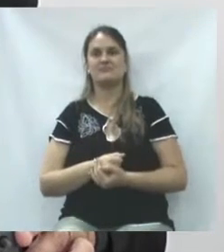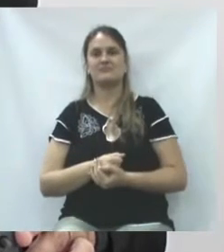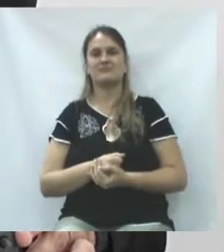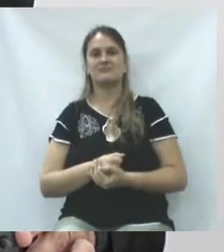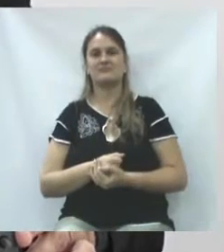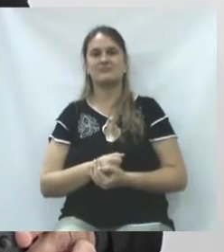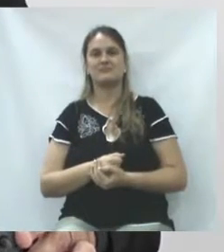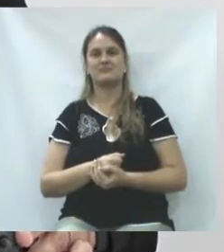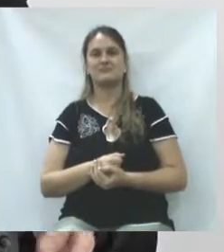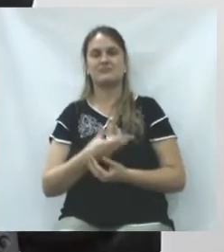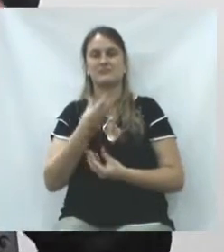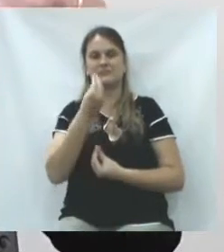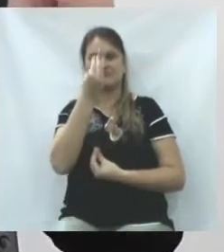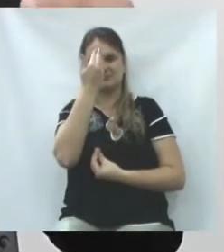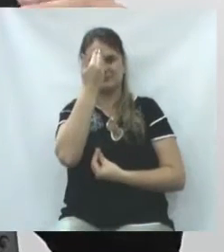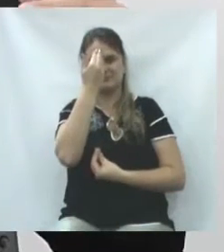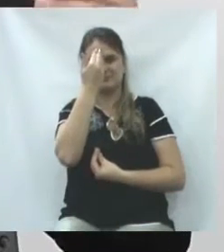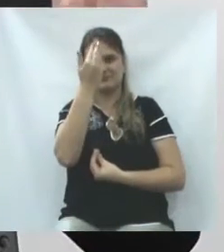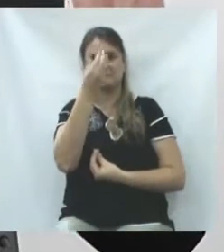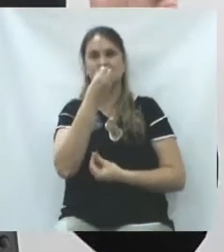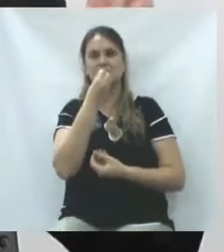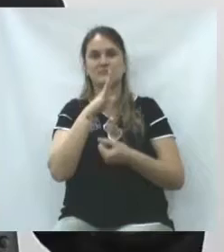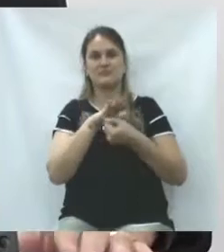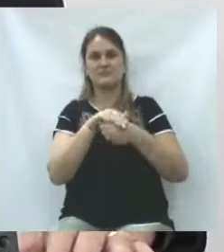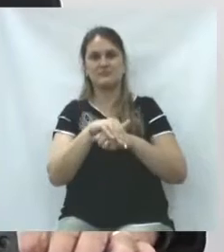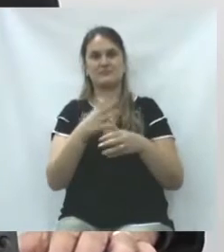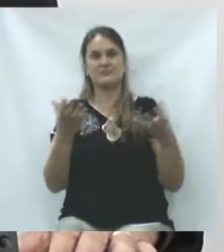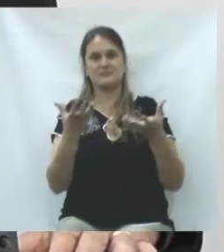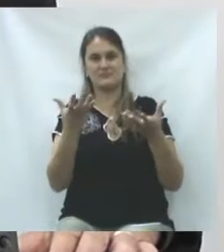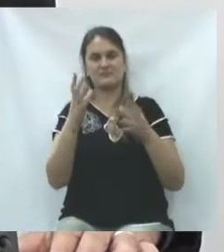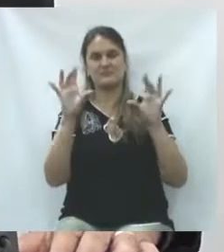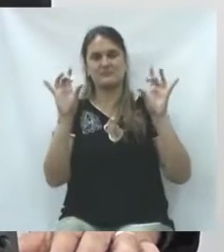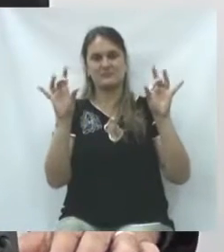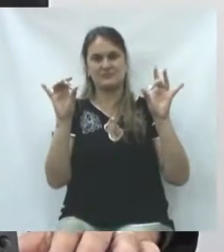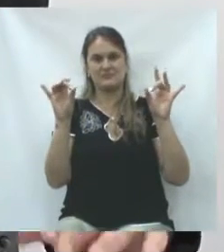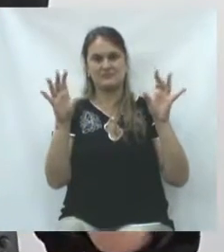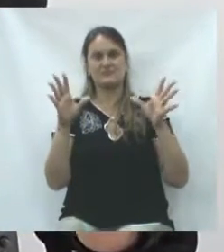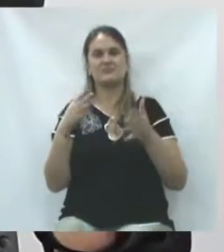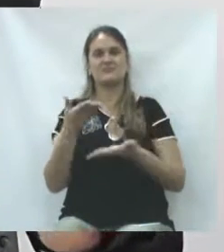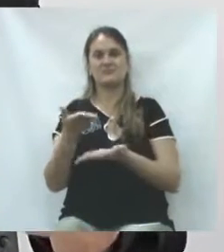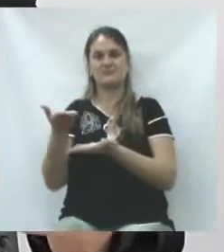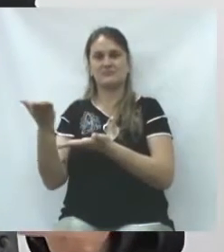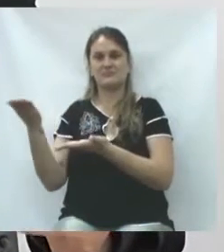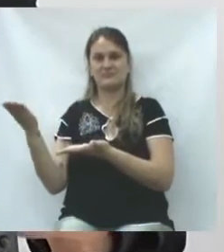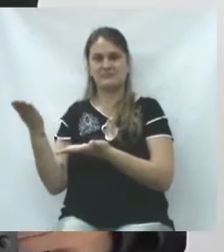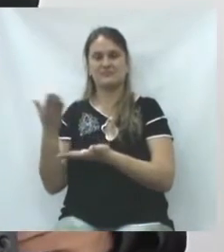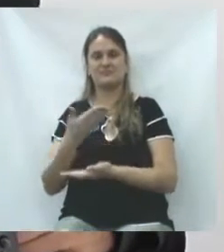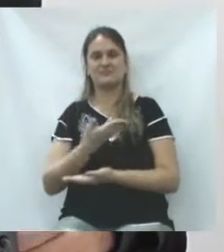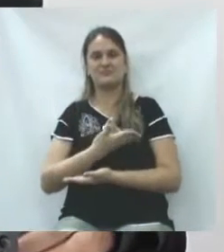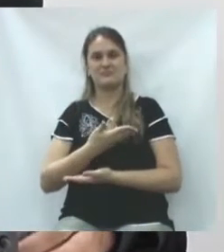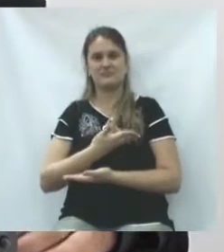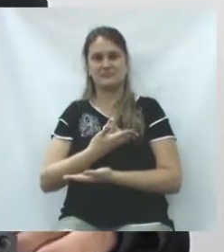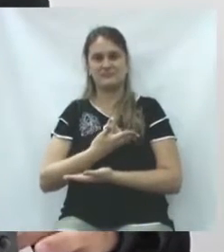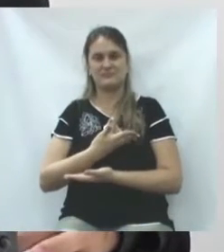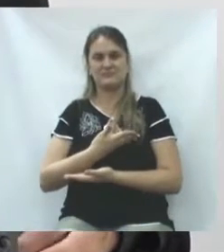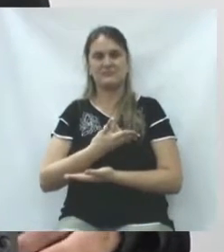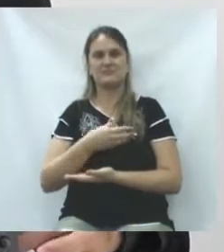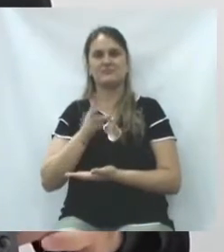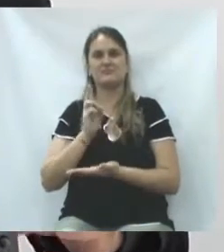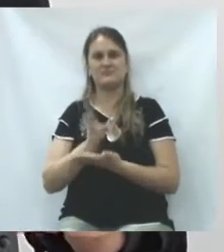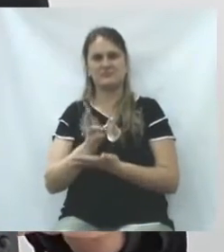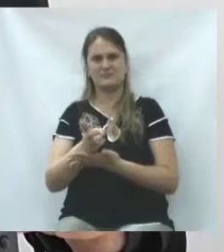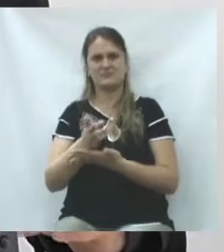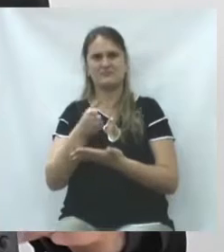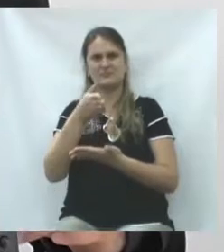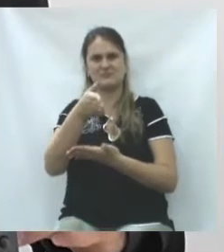boa noite. E quero agradecer, antes de encerrar, a vocês, meus amigos, que estiveram lá,